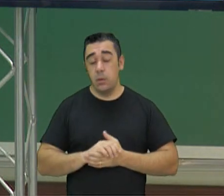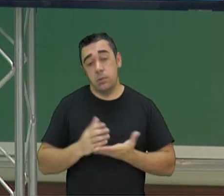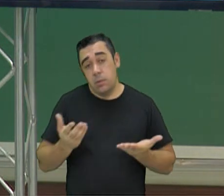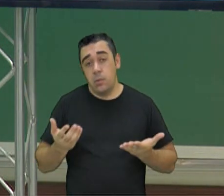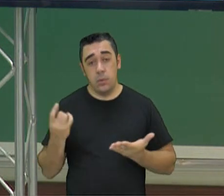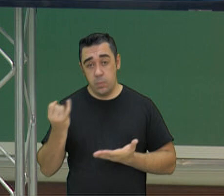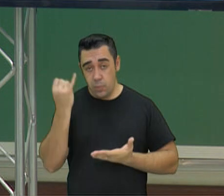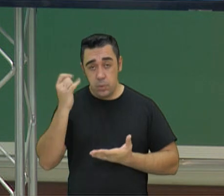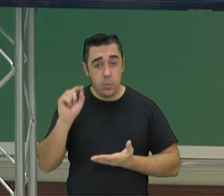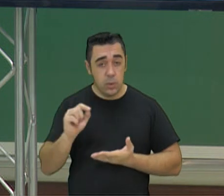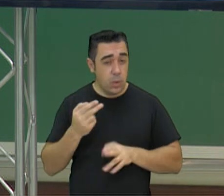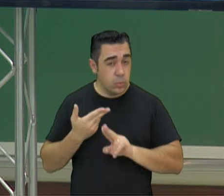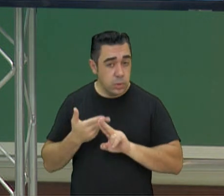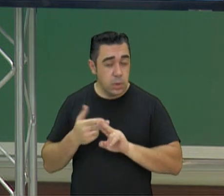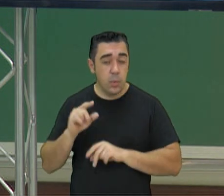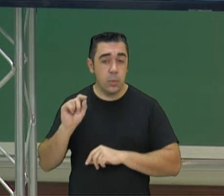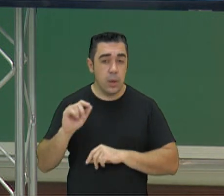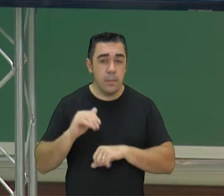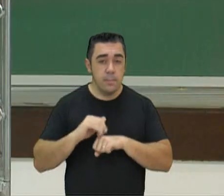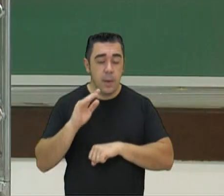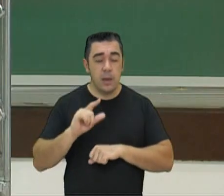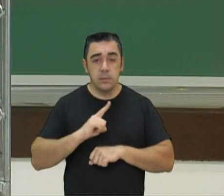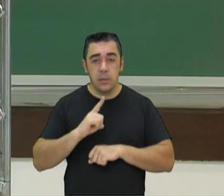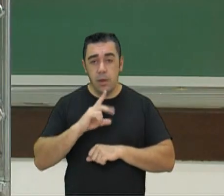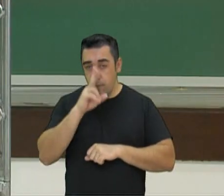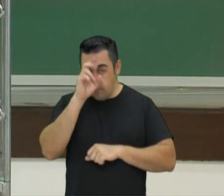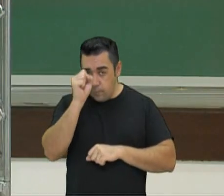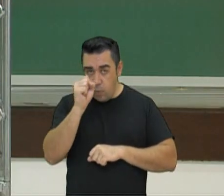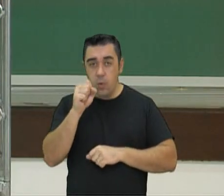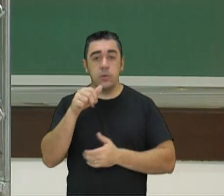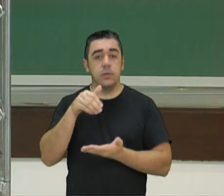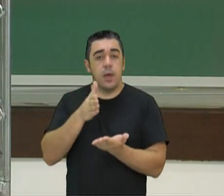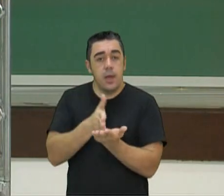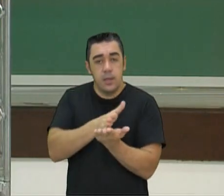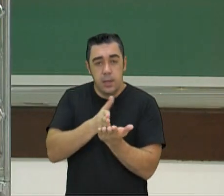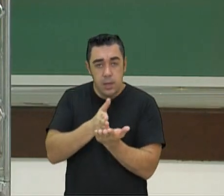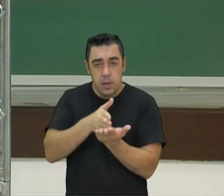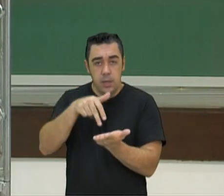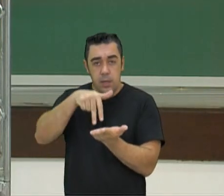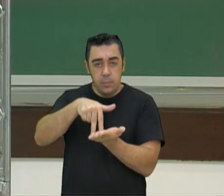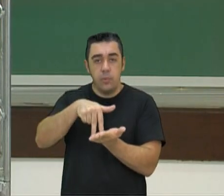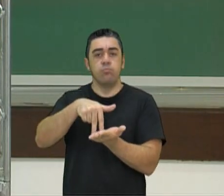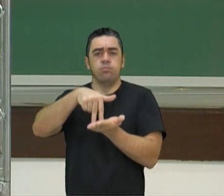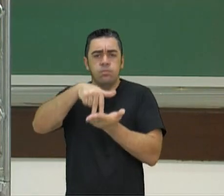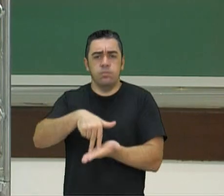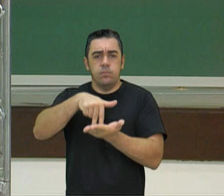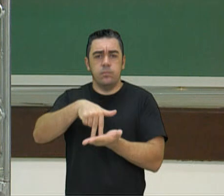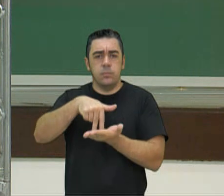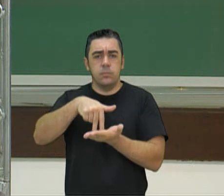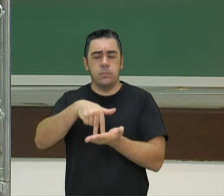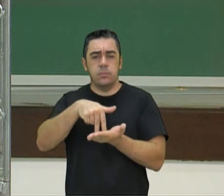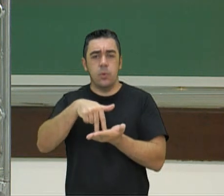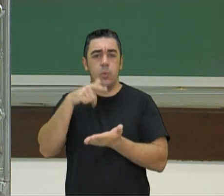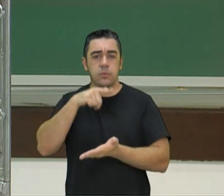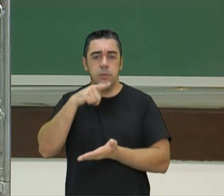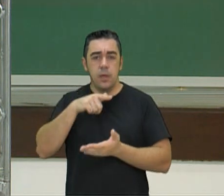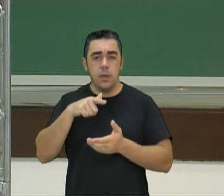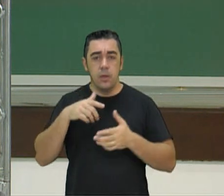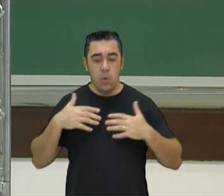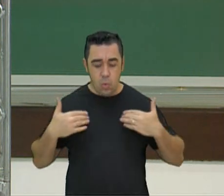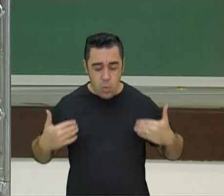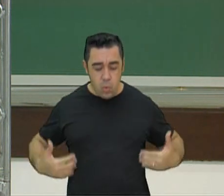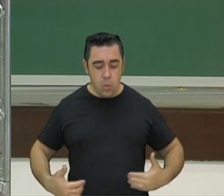quê? Aumenta a força, o equilíbrio e a estabilidade. Então, como você vai trabalhar toda a